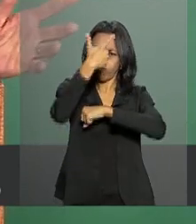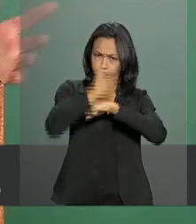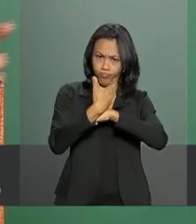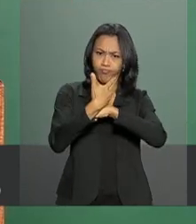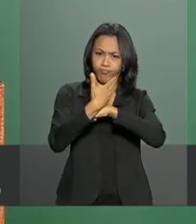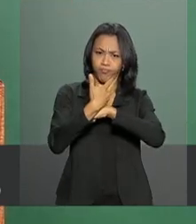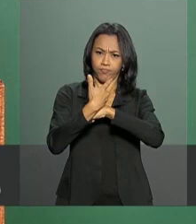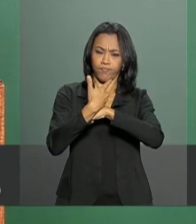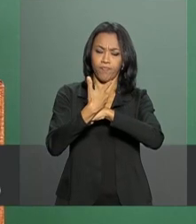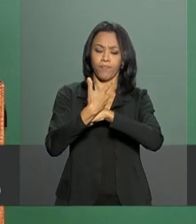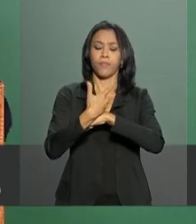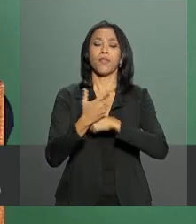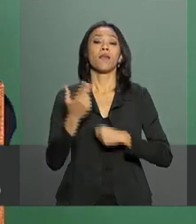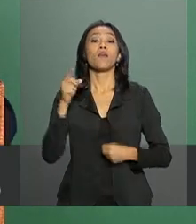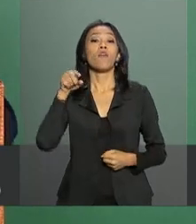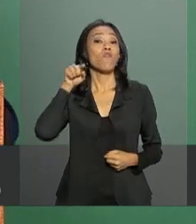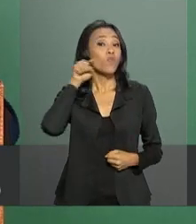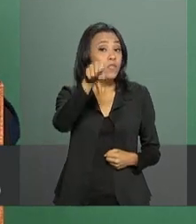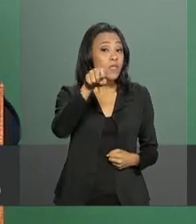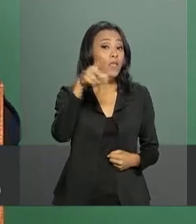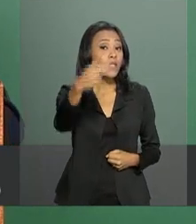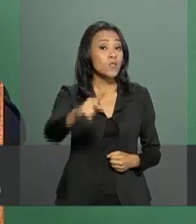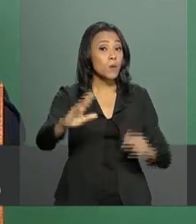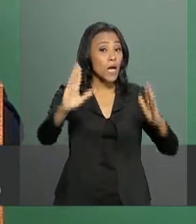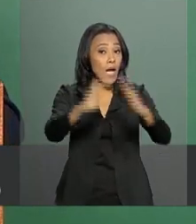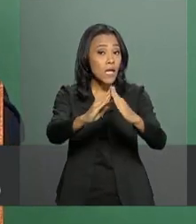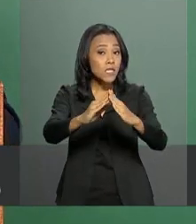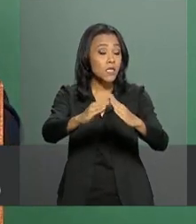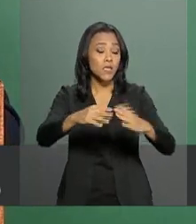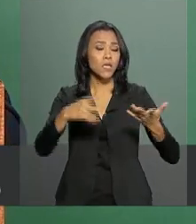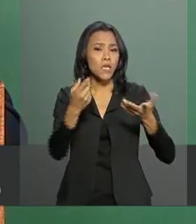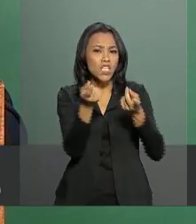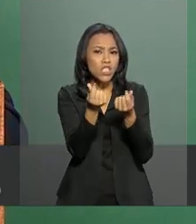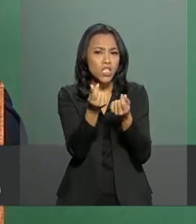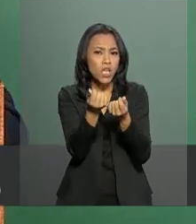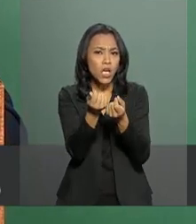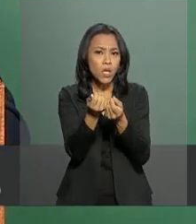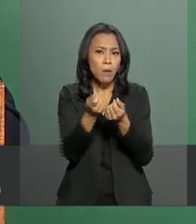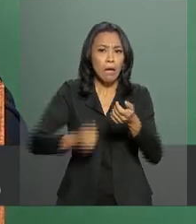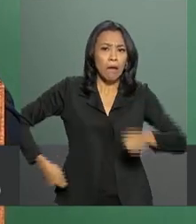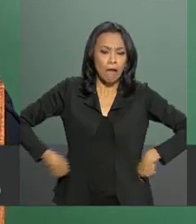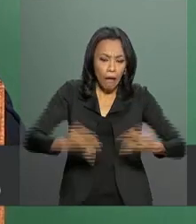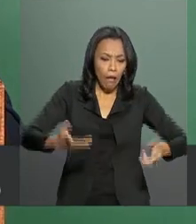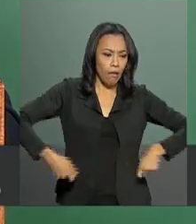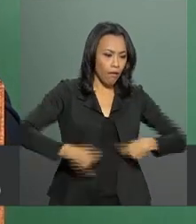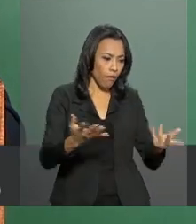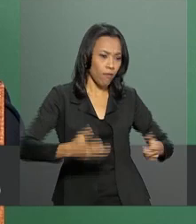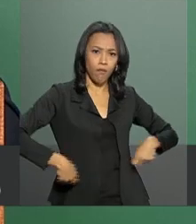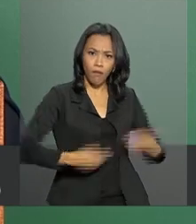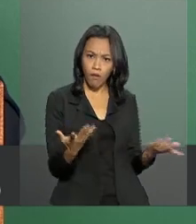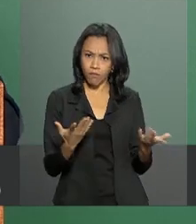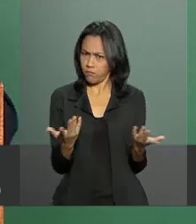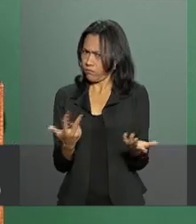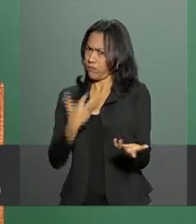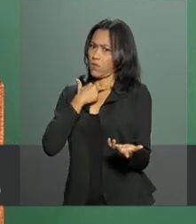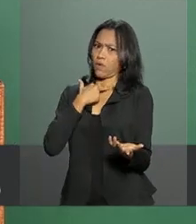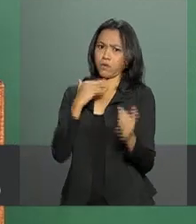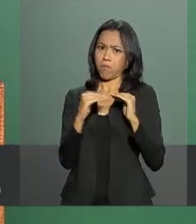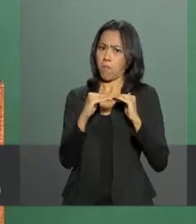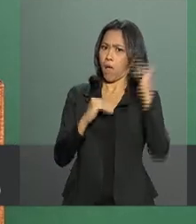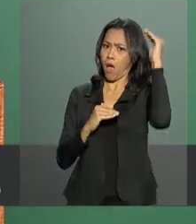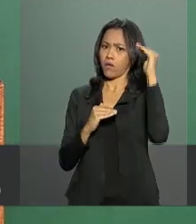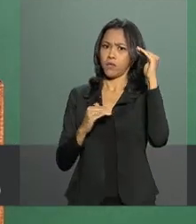olha você na sua casa não pode gastar mais do que aquilo que você ganha se você fizer isso